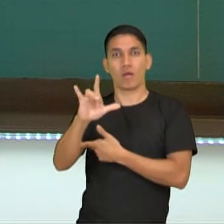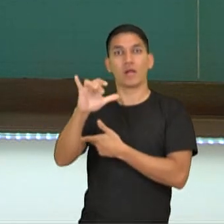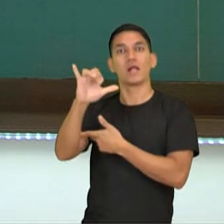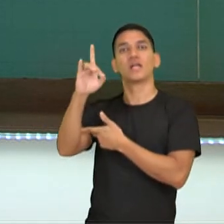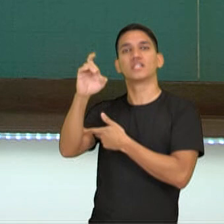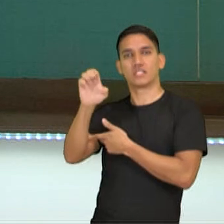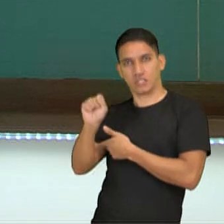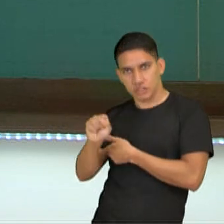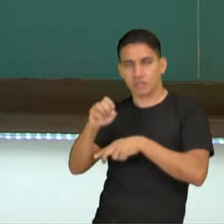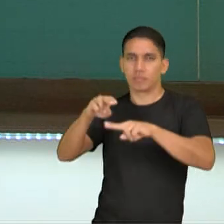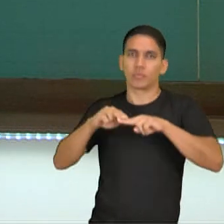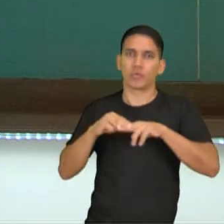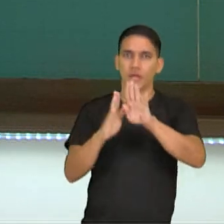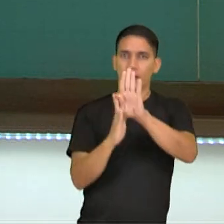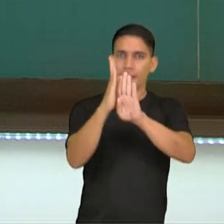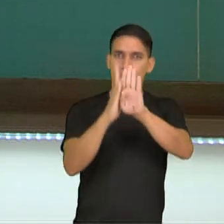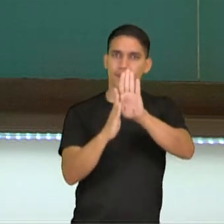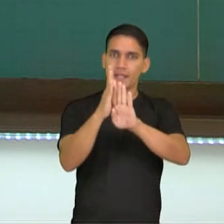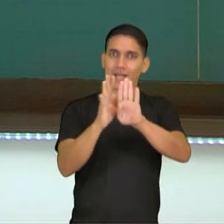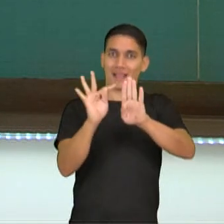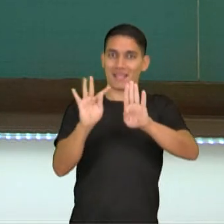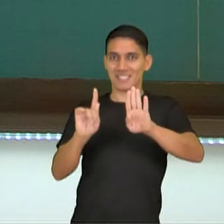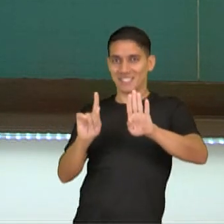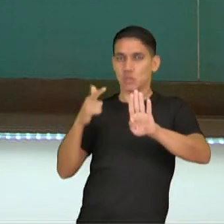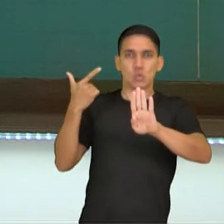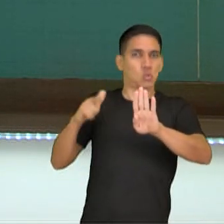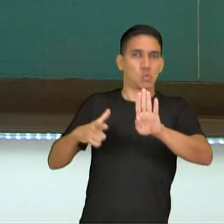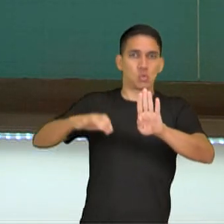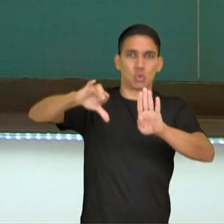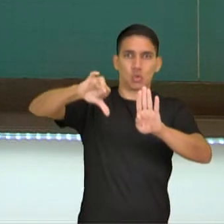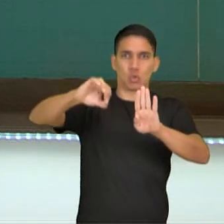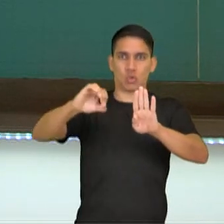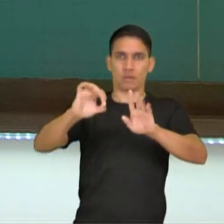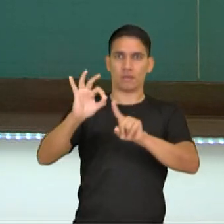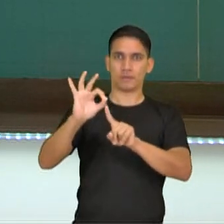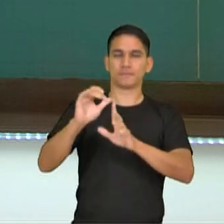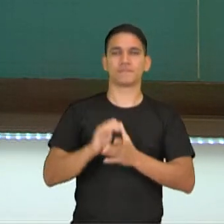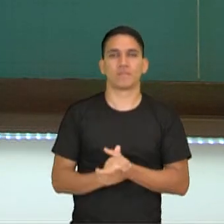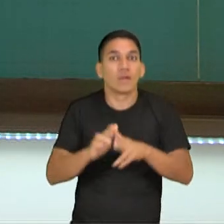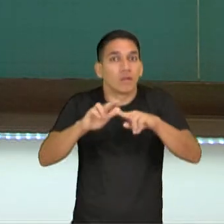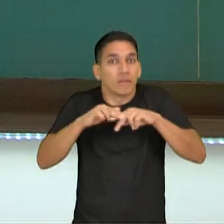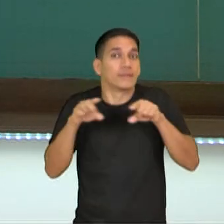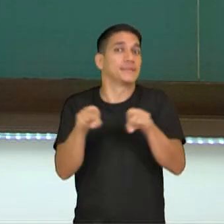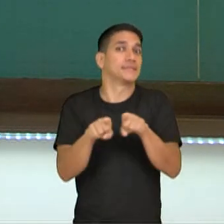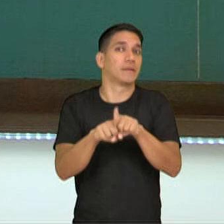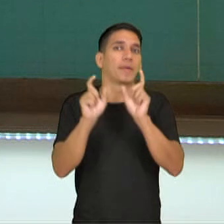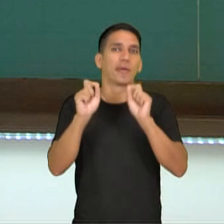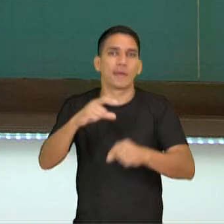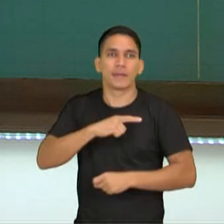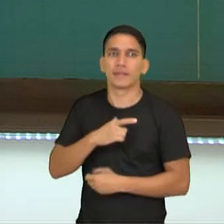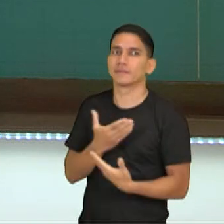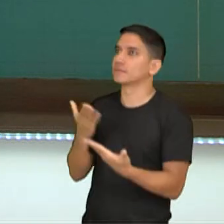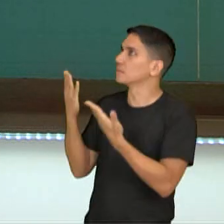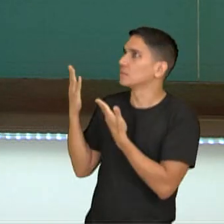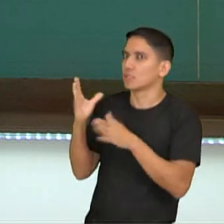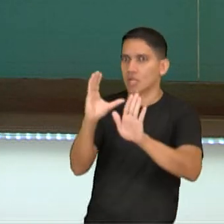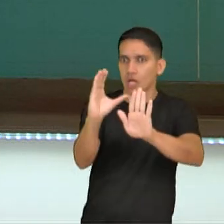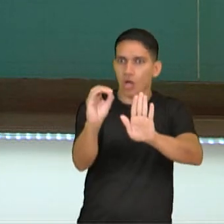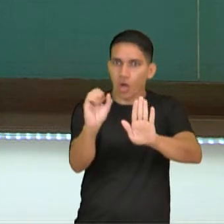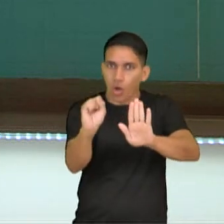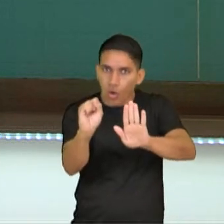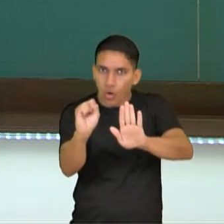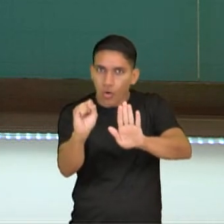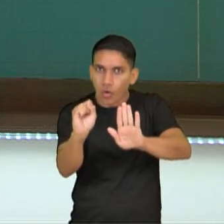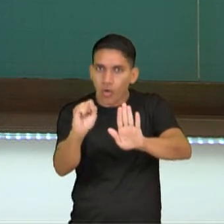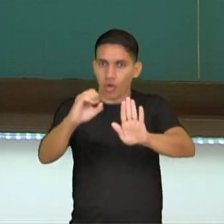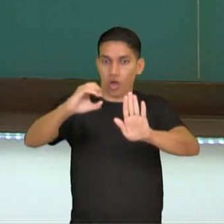aqui a tangente de 90 graus. E também porque, tá, pessoal, o cosseno de 90 graus é